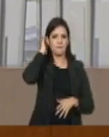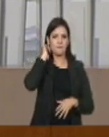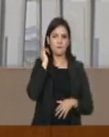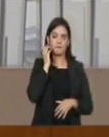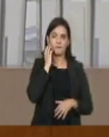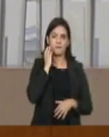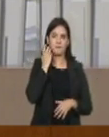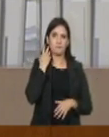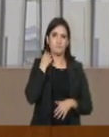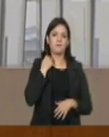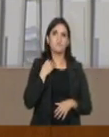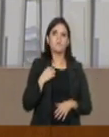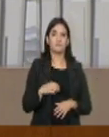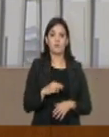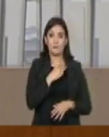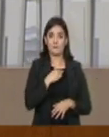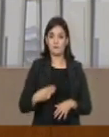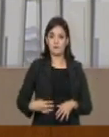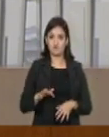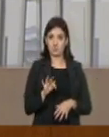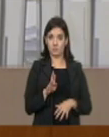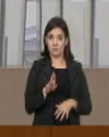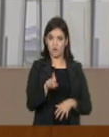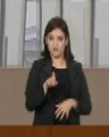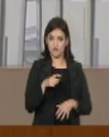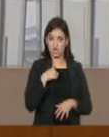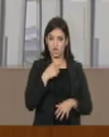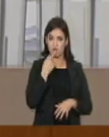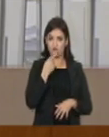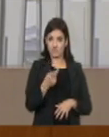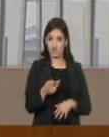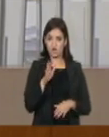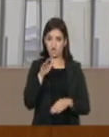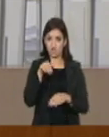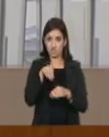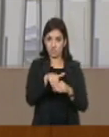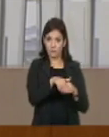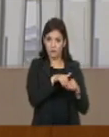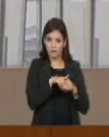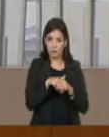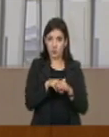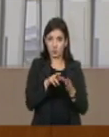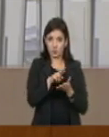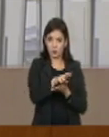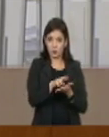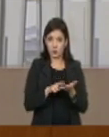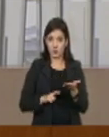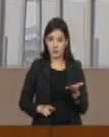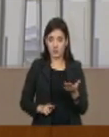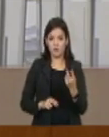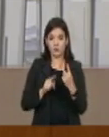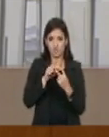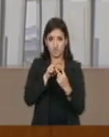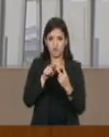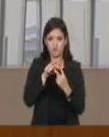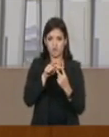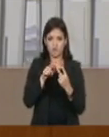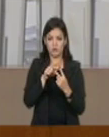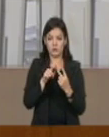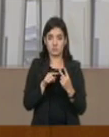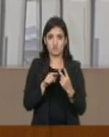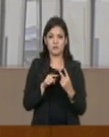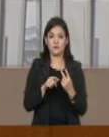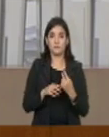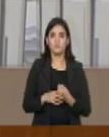eu estou fazendo referência aos votos, que foi o voto do relator em ambos os casos, que foi o mesmo, o saudoso ministro Euris